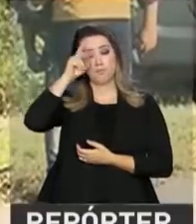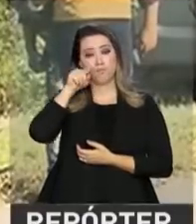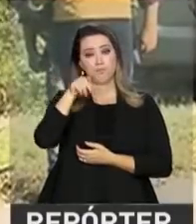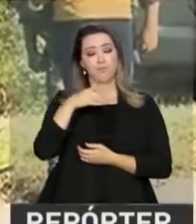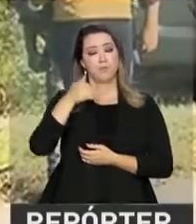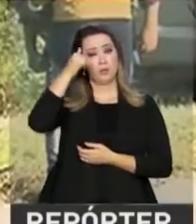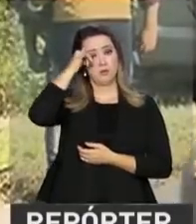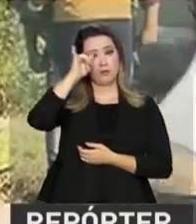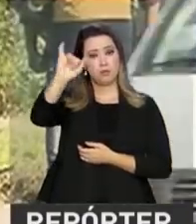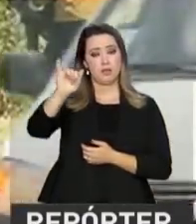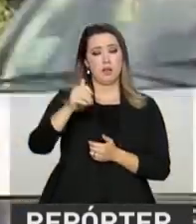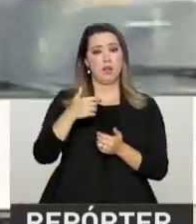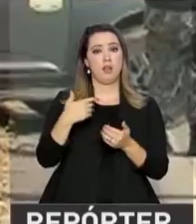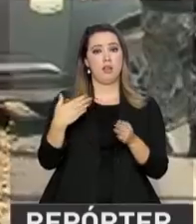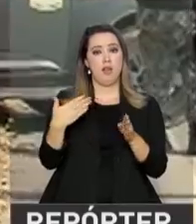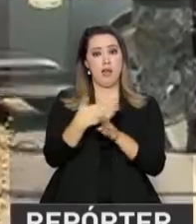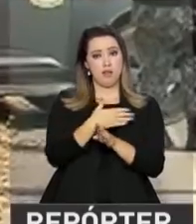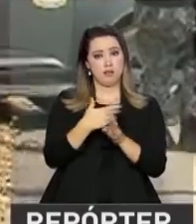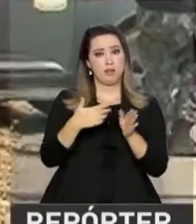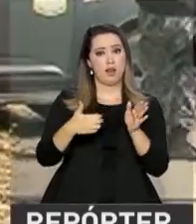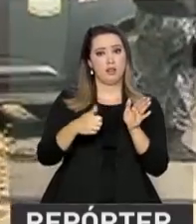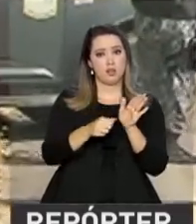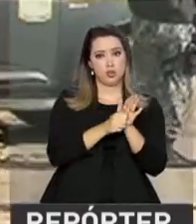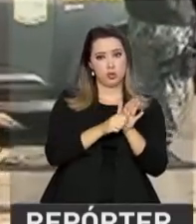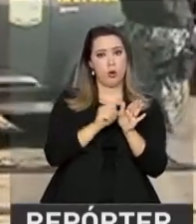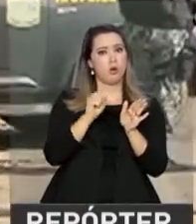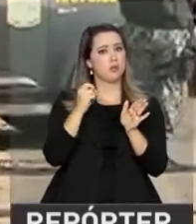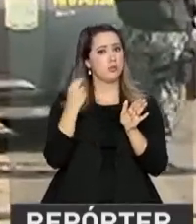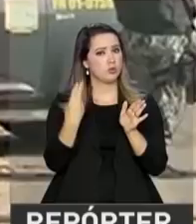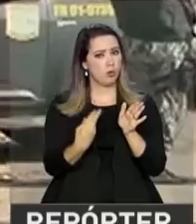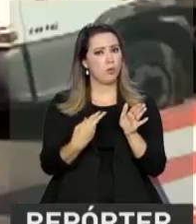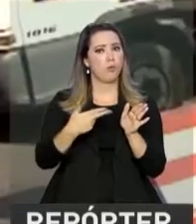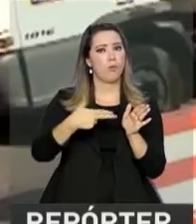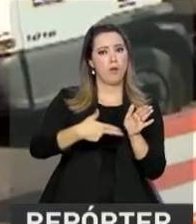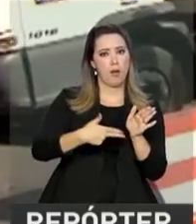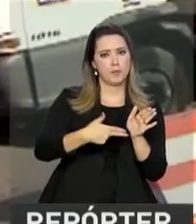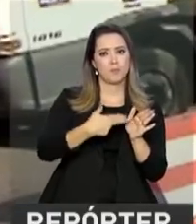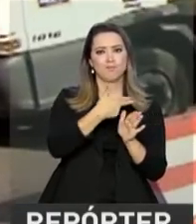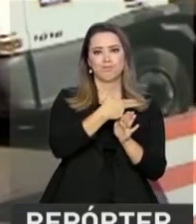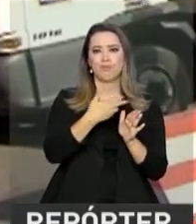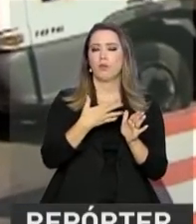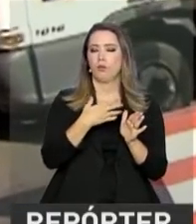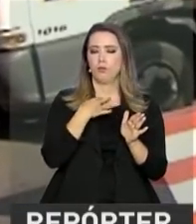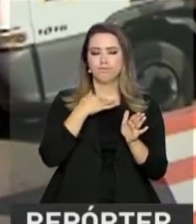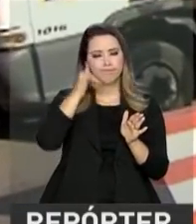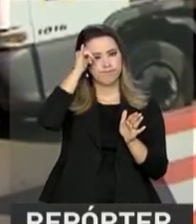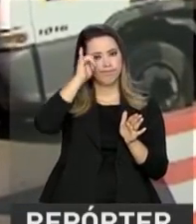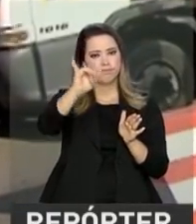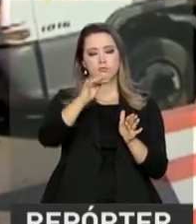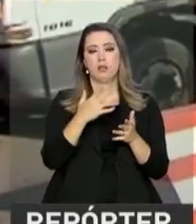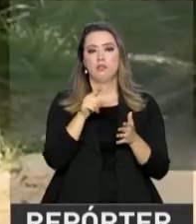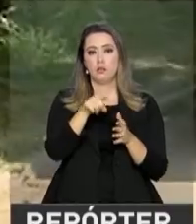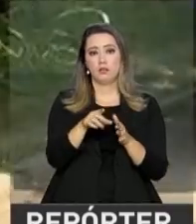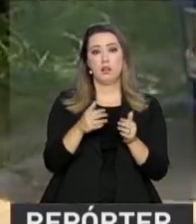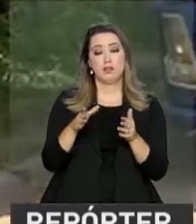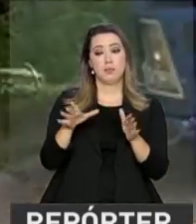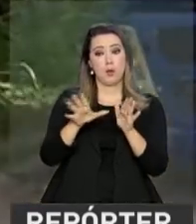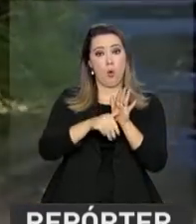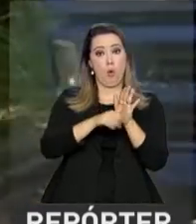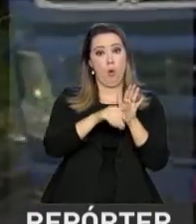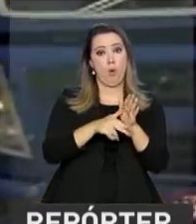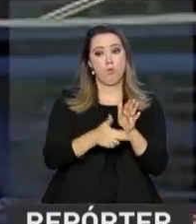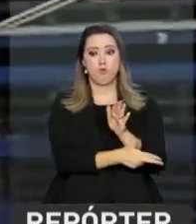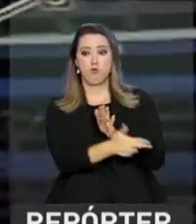combater o tráfico de drogas e armas e ajudar na redução dos roubos de cargas no rio de janeiro o estado